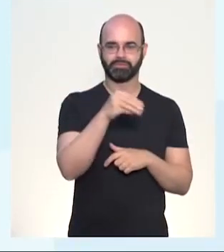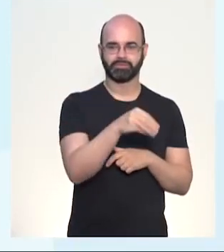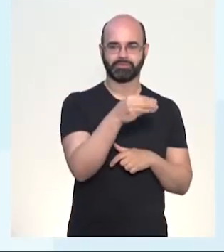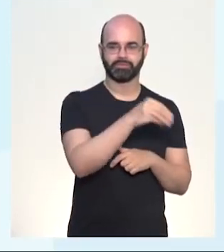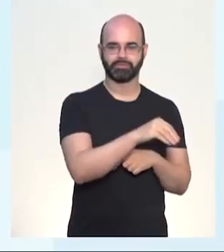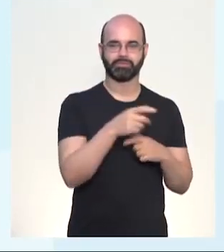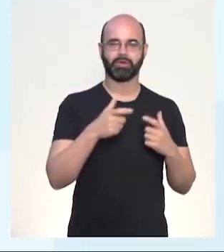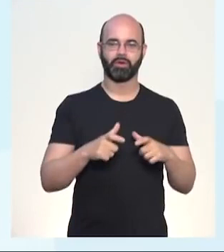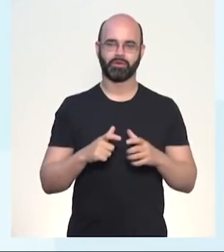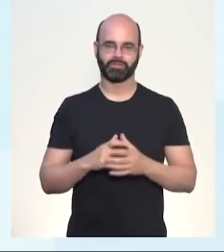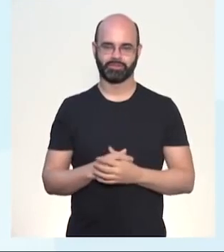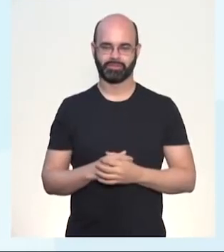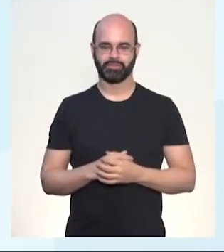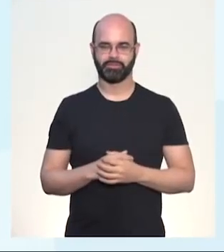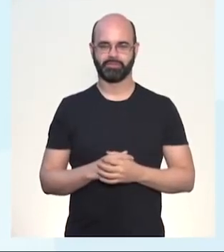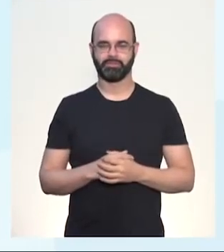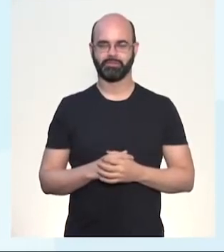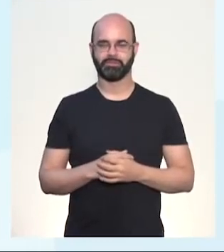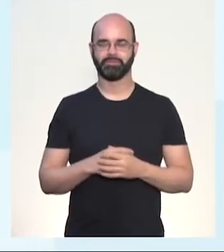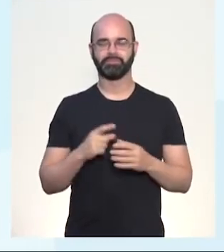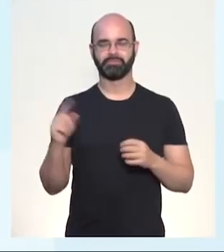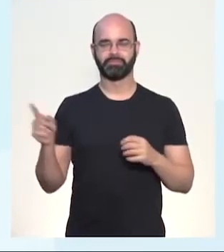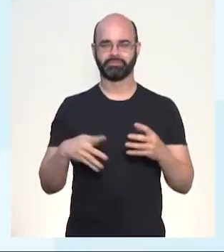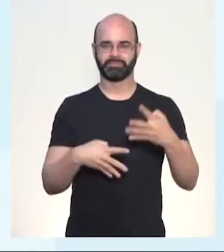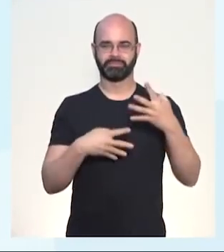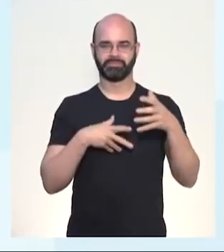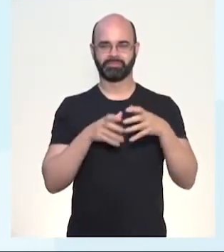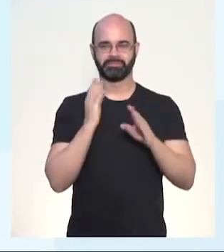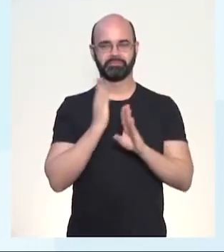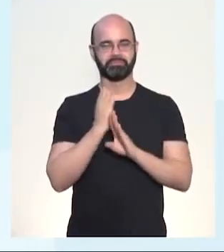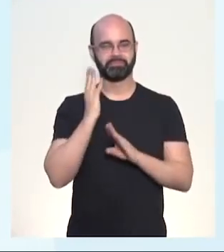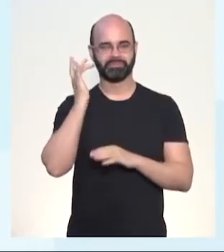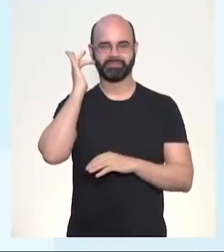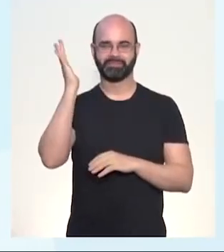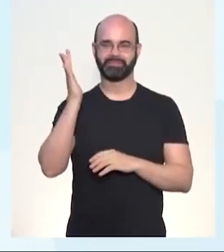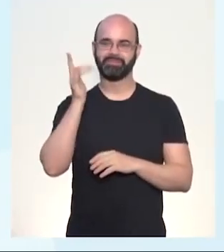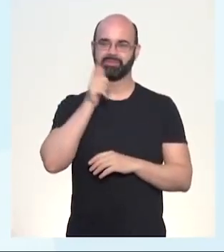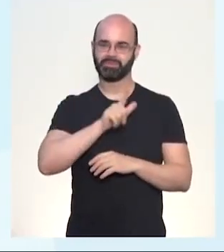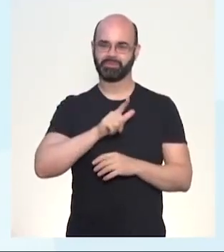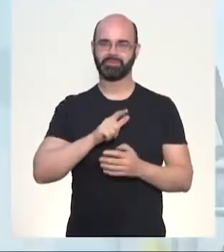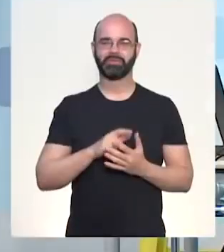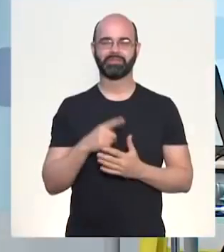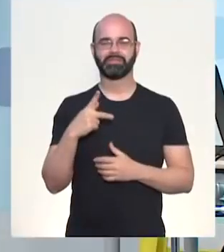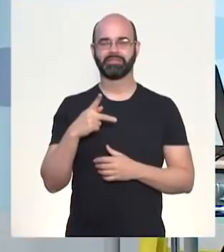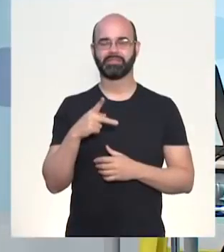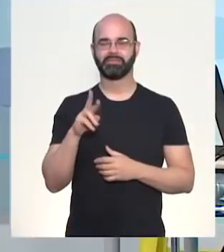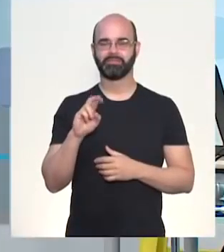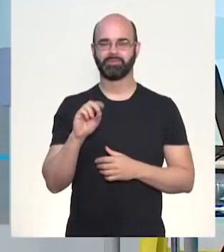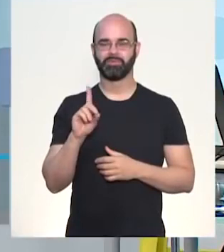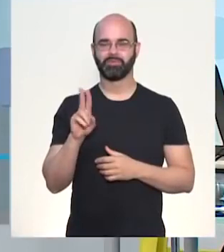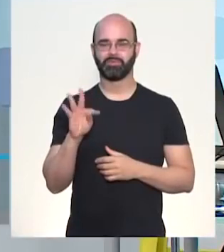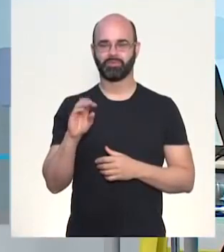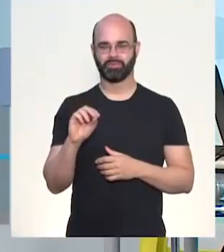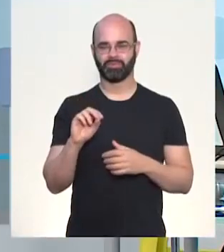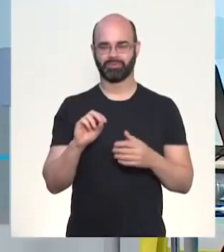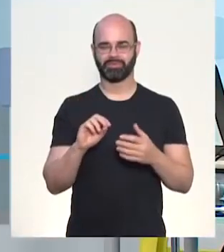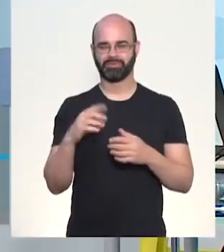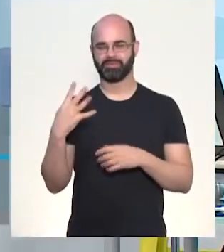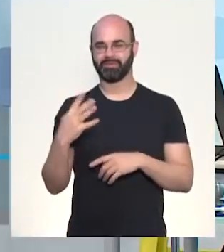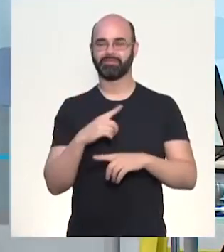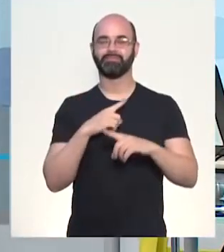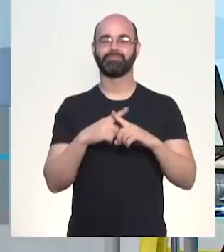percebe? Identificamos aí, o pessoal mandou super bem, identificou com facilidade o produto, aí a multiplicação do número